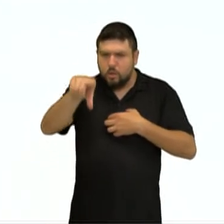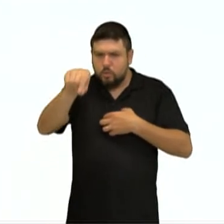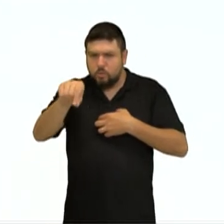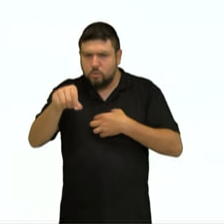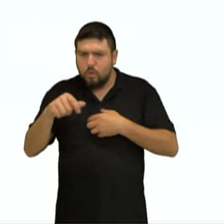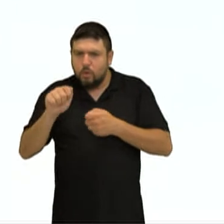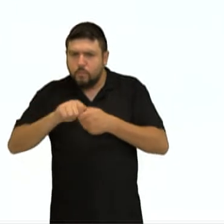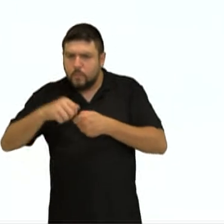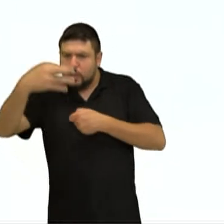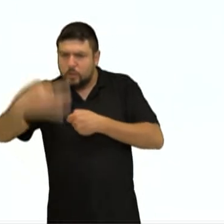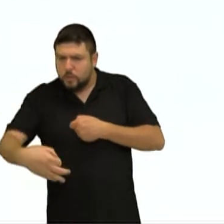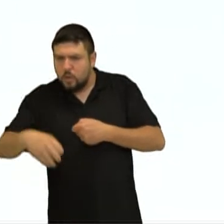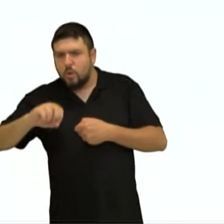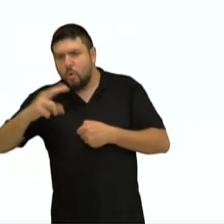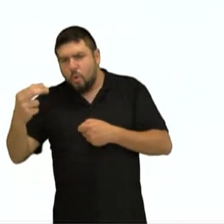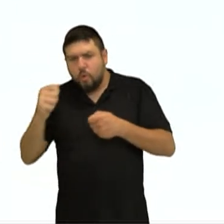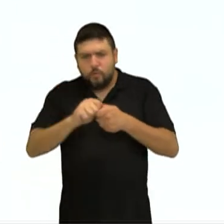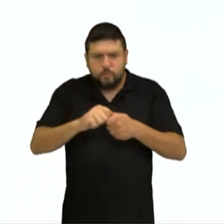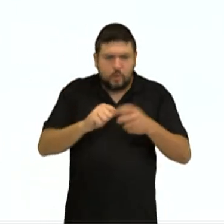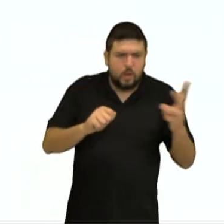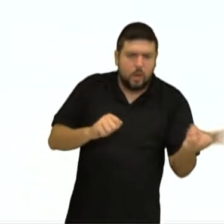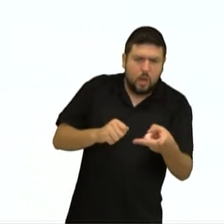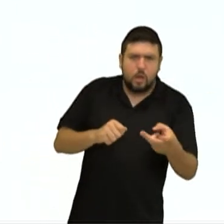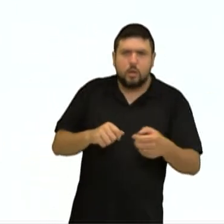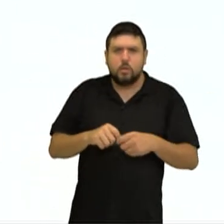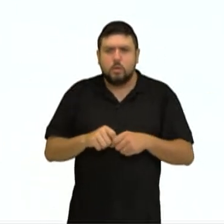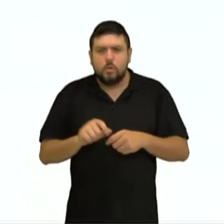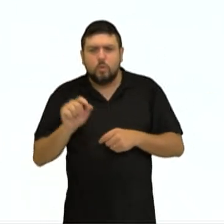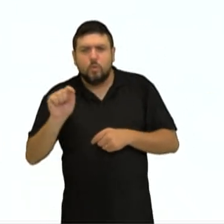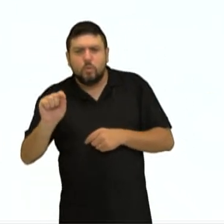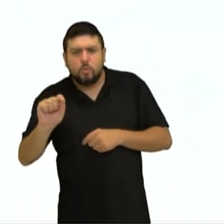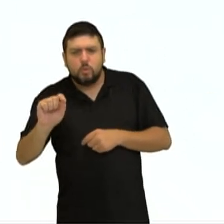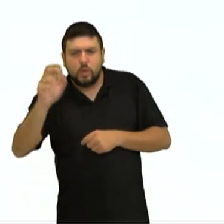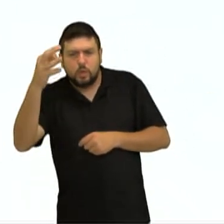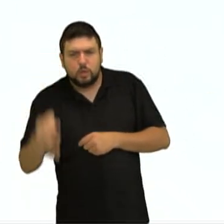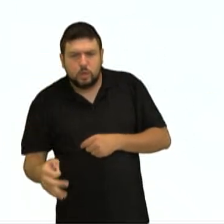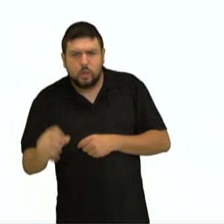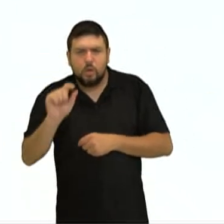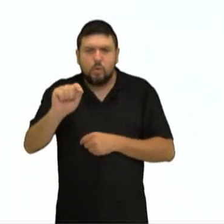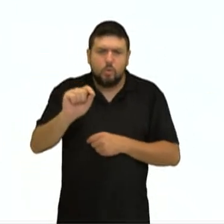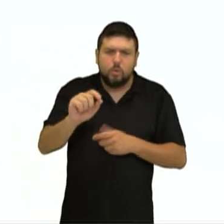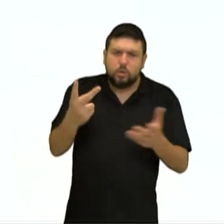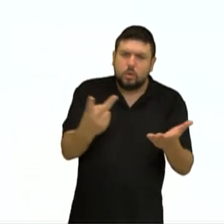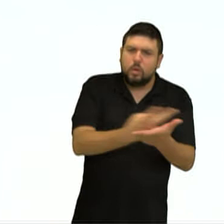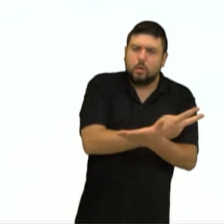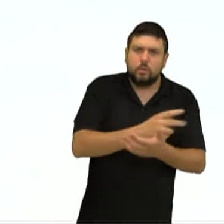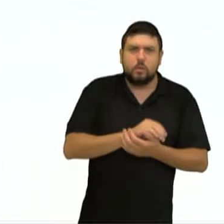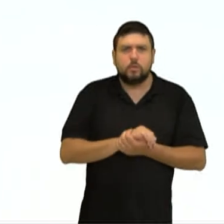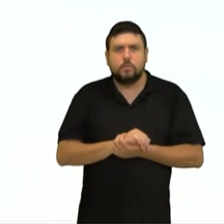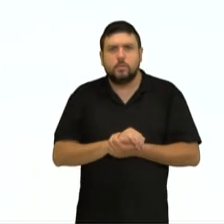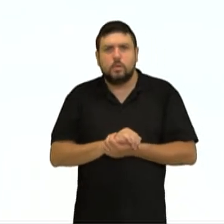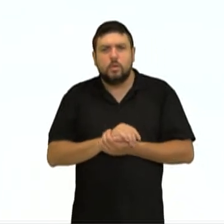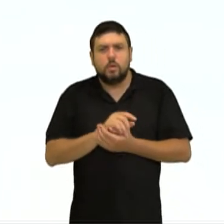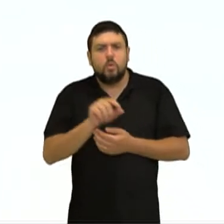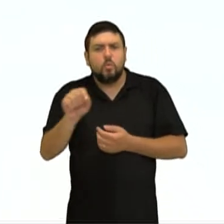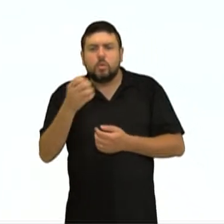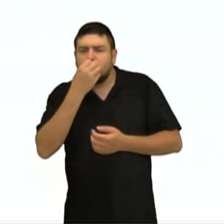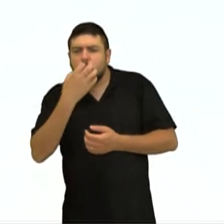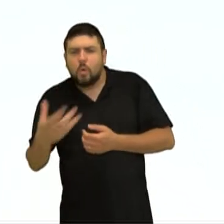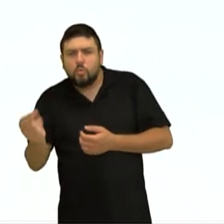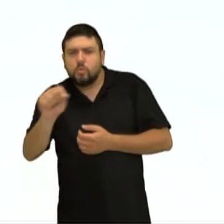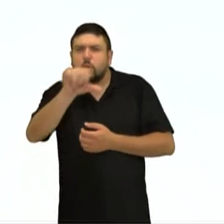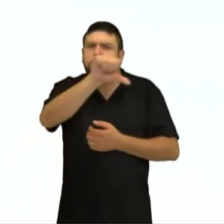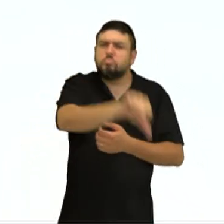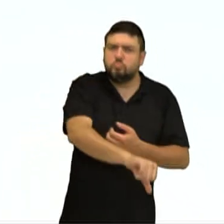incorreto, do que é bom e do que é mal, do que é justo e do que é injusto, do que é adequado ou inadequado.